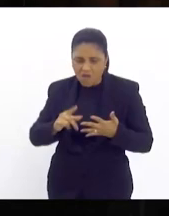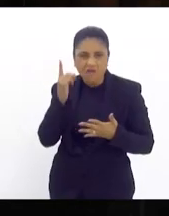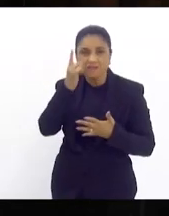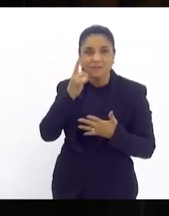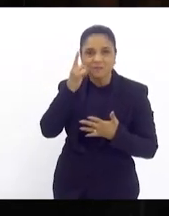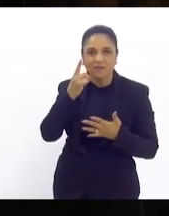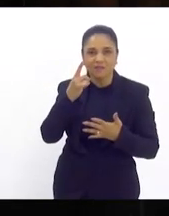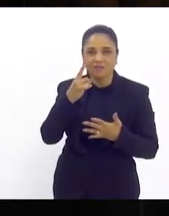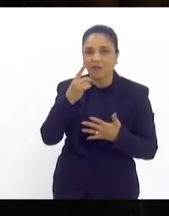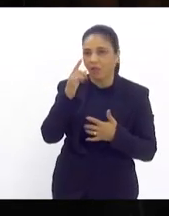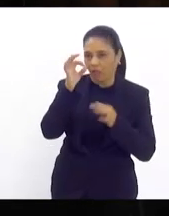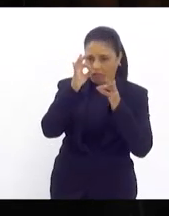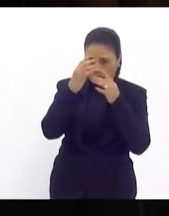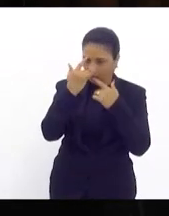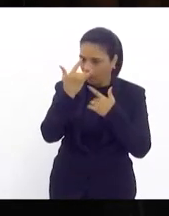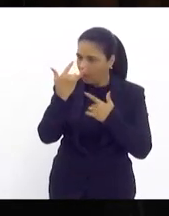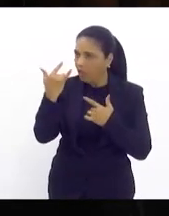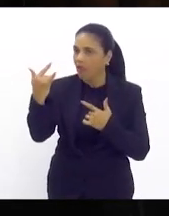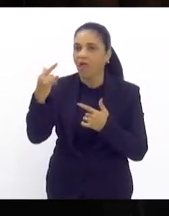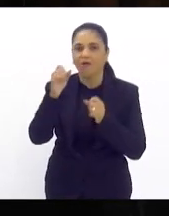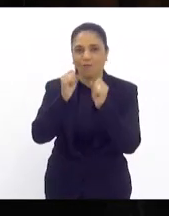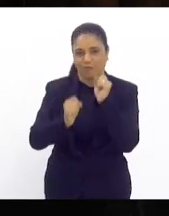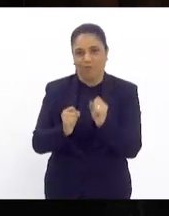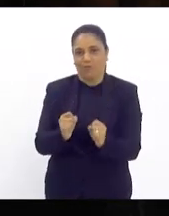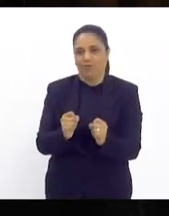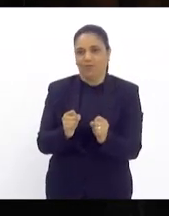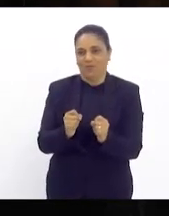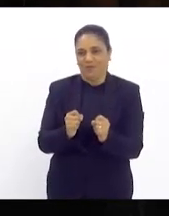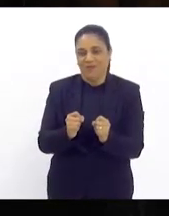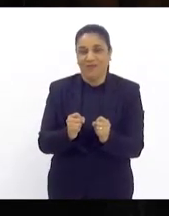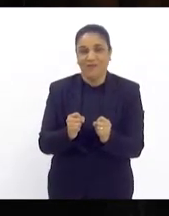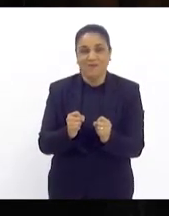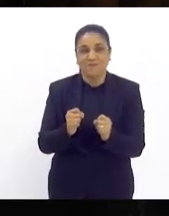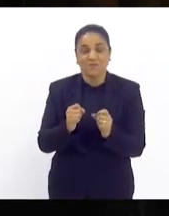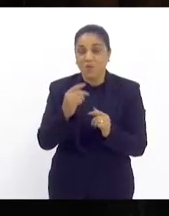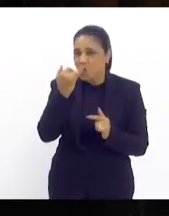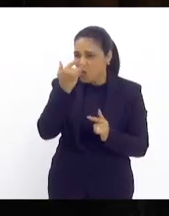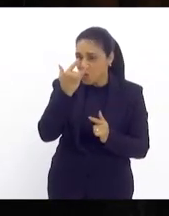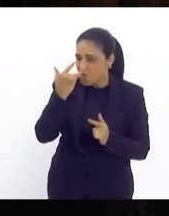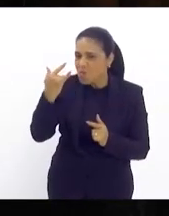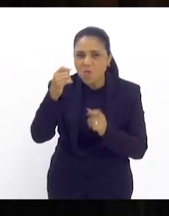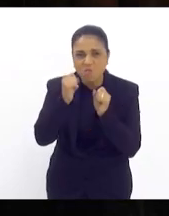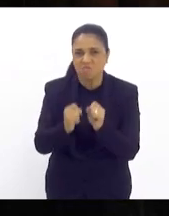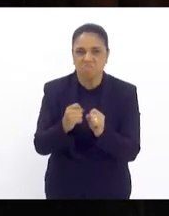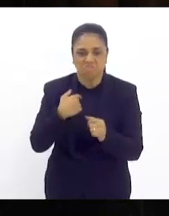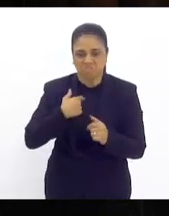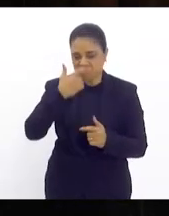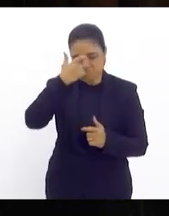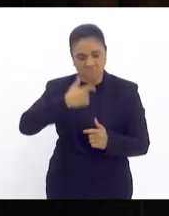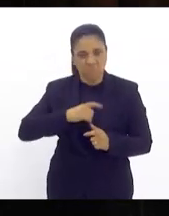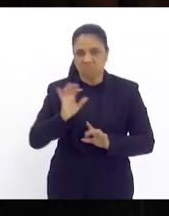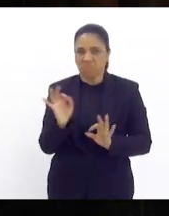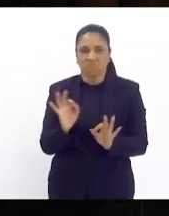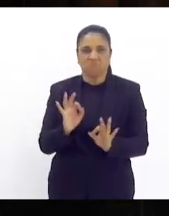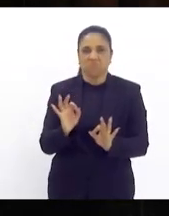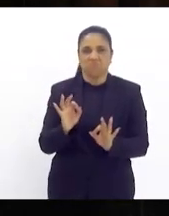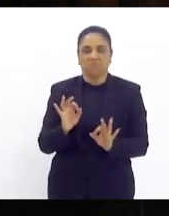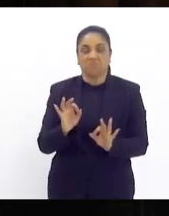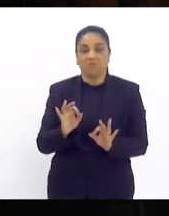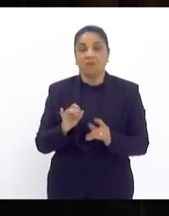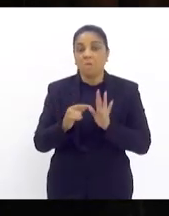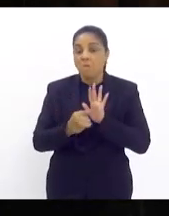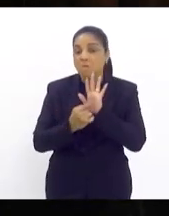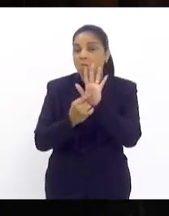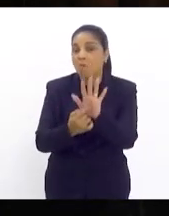deslumbrados com o poder o poder ele não me deslombra pelo contrário o poder me